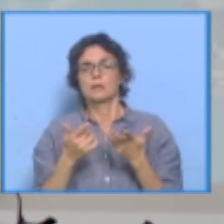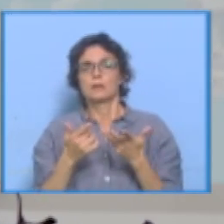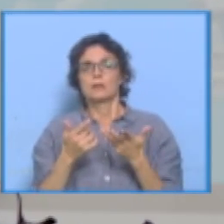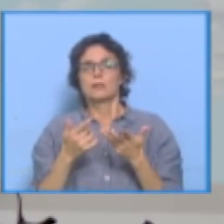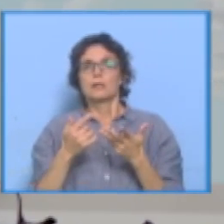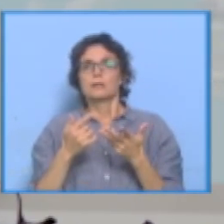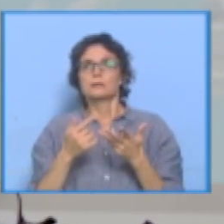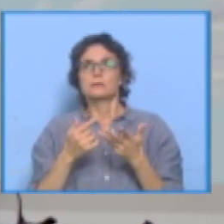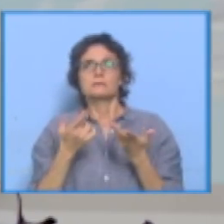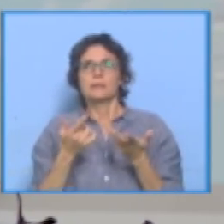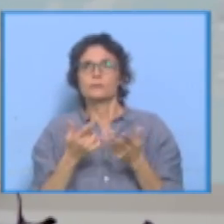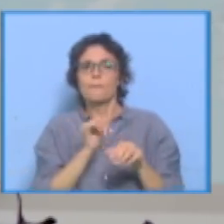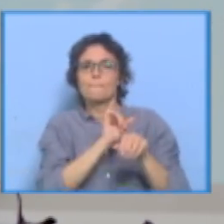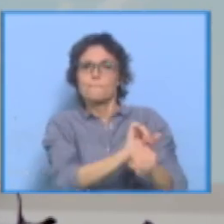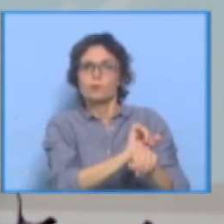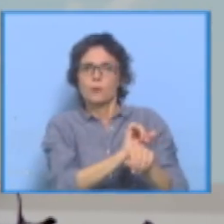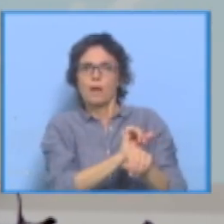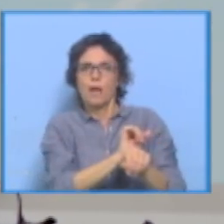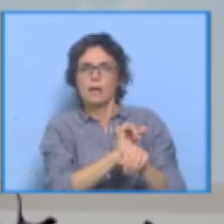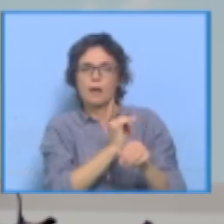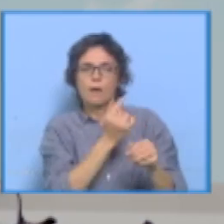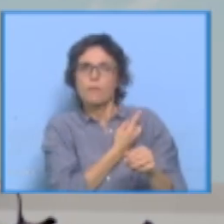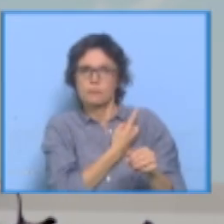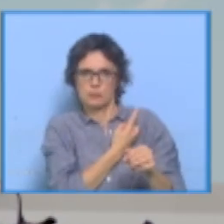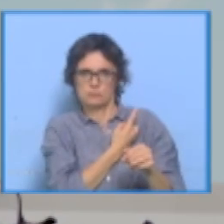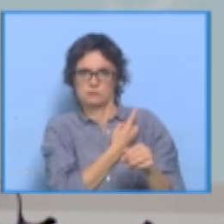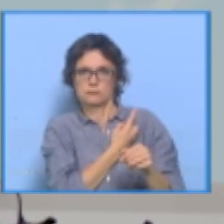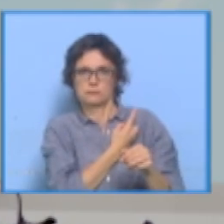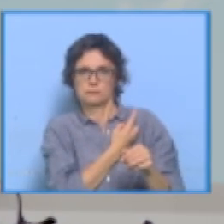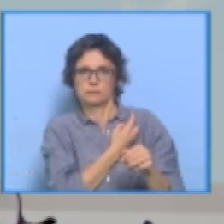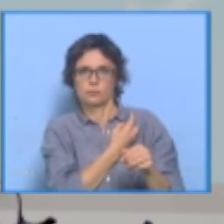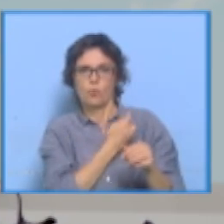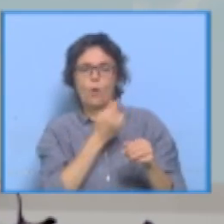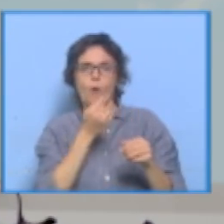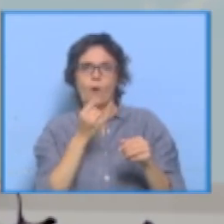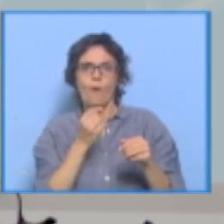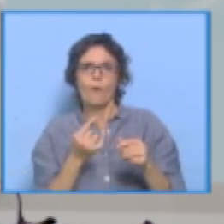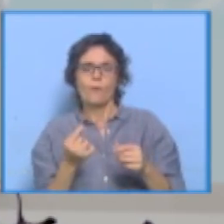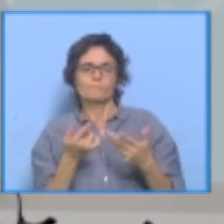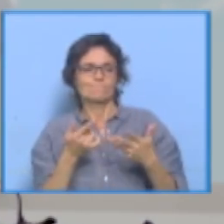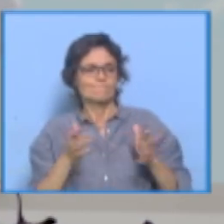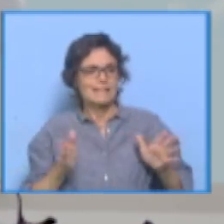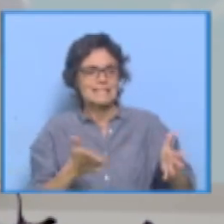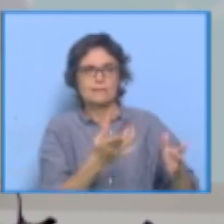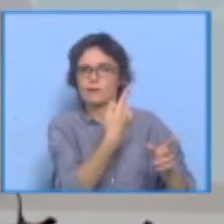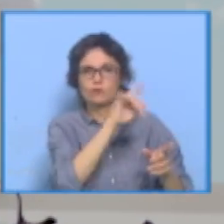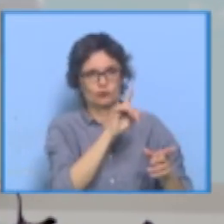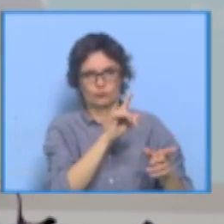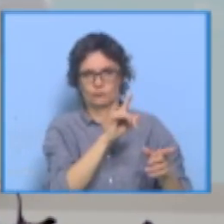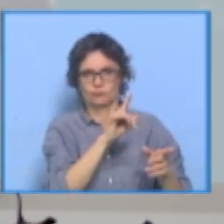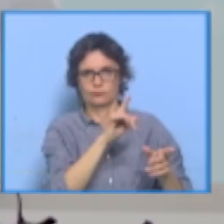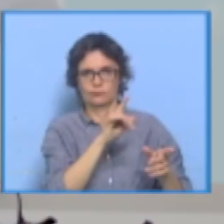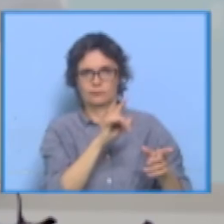se desenvolva e que possa depois complementá-la, pelo